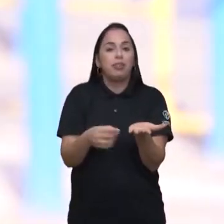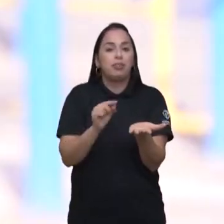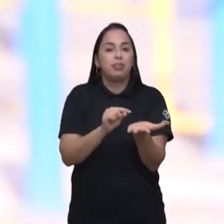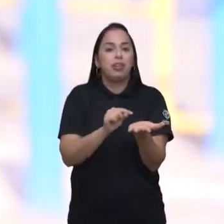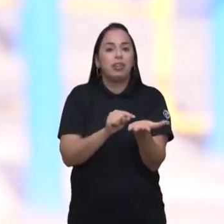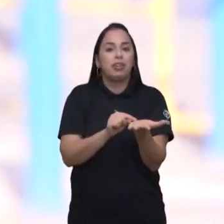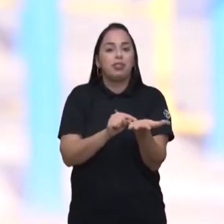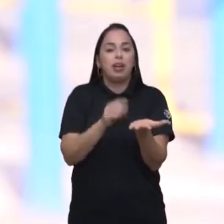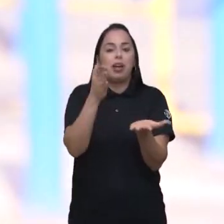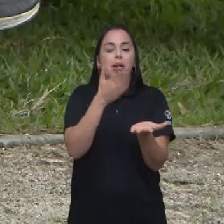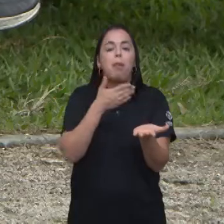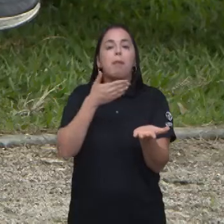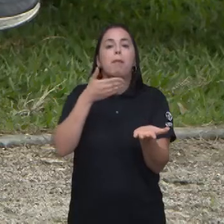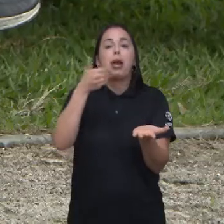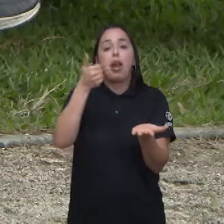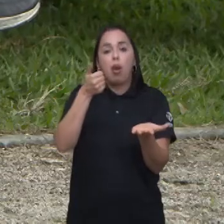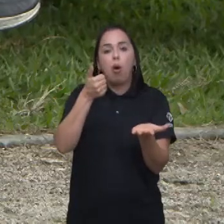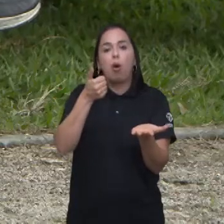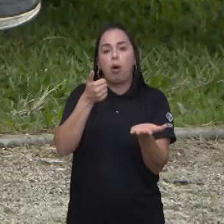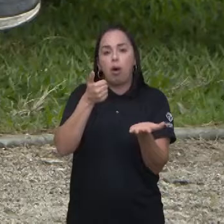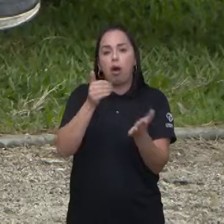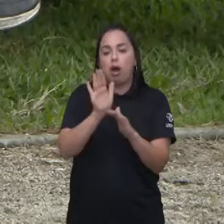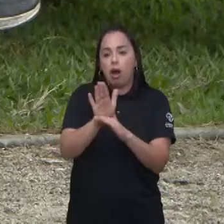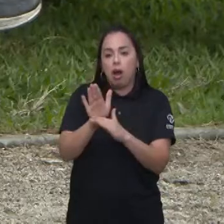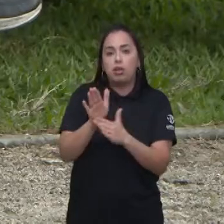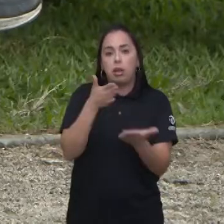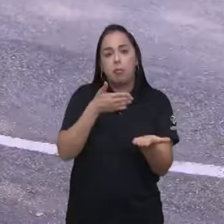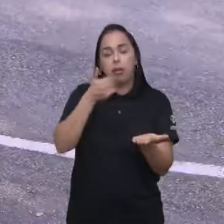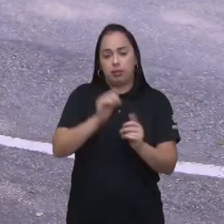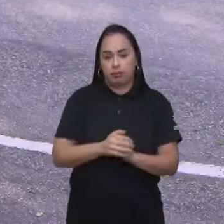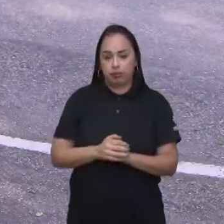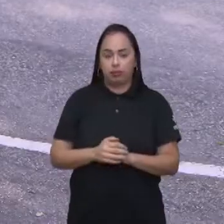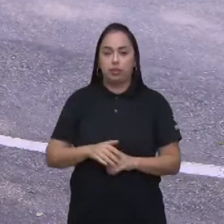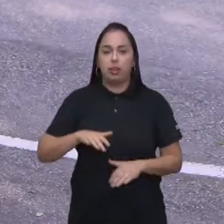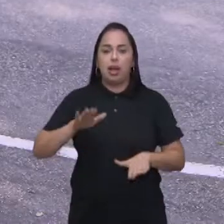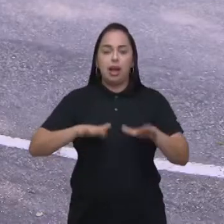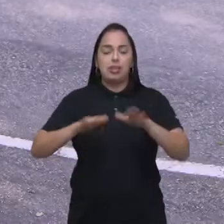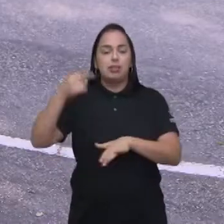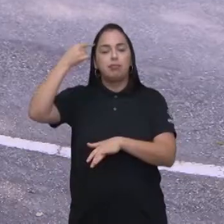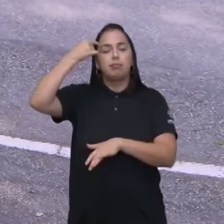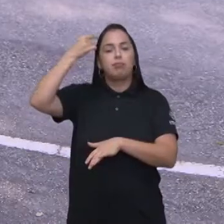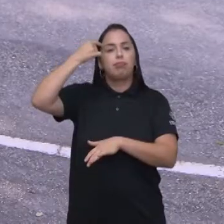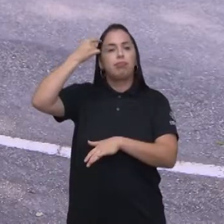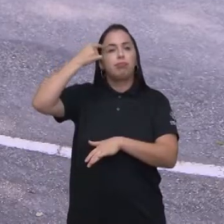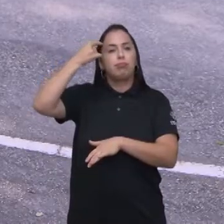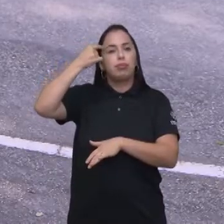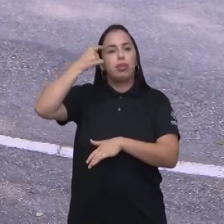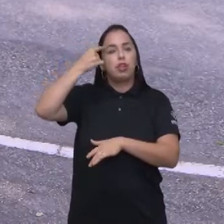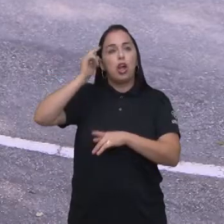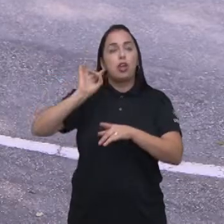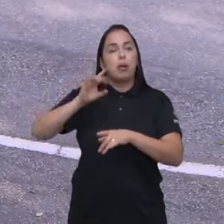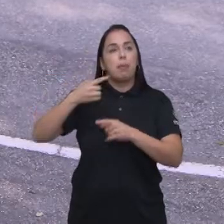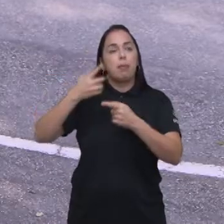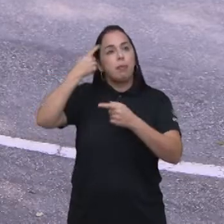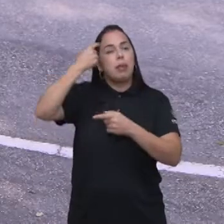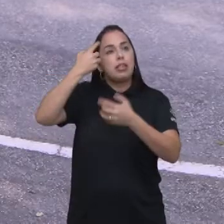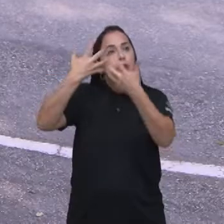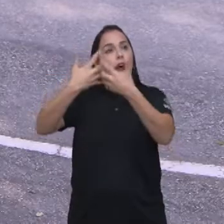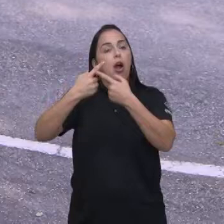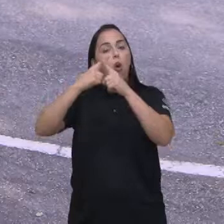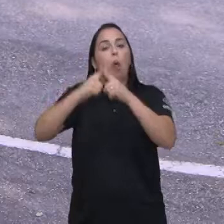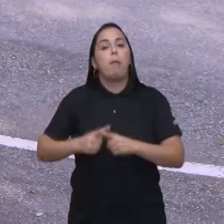Treinamento também vai acolher melhor as pessoas com deficiência na cidade é muitas vezes a gente fala pensando só na competição